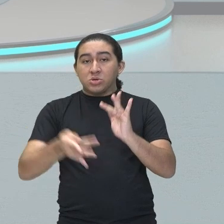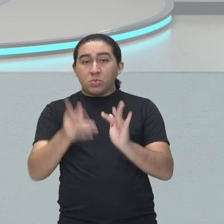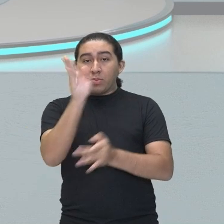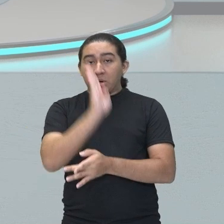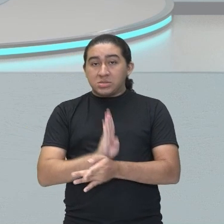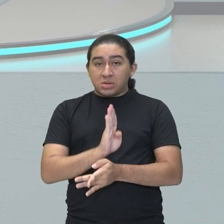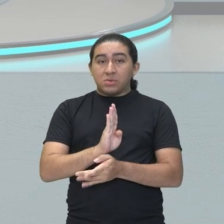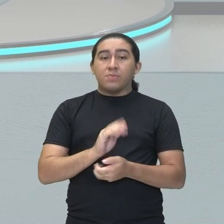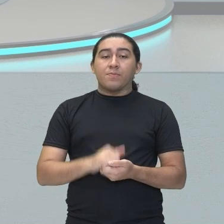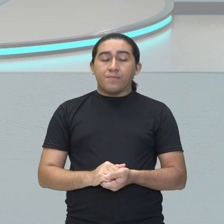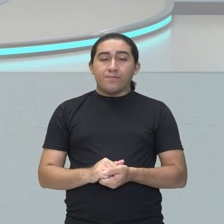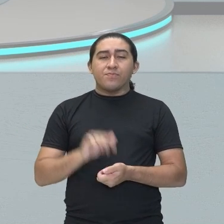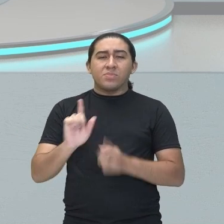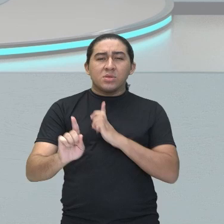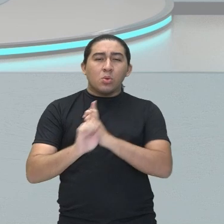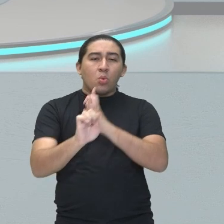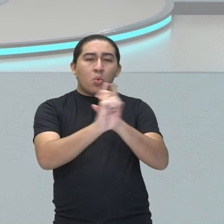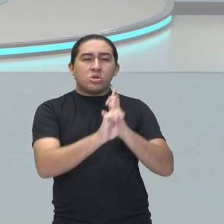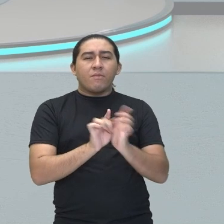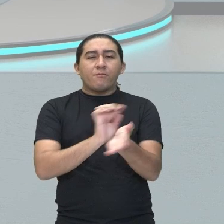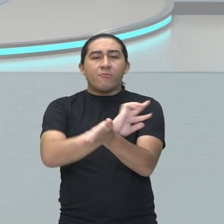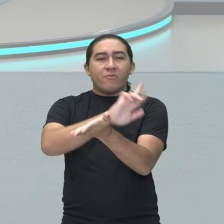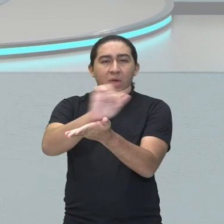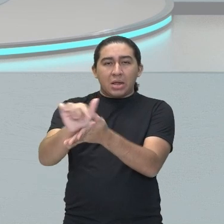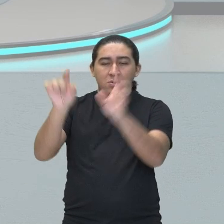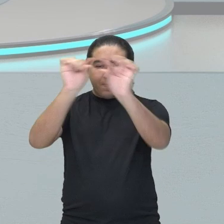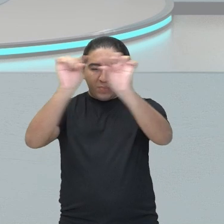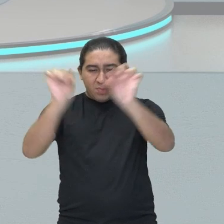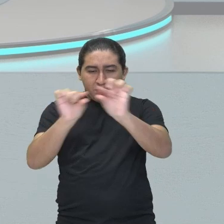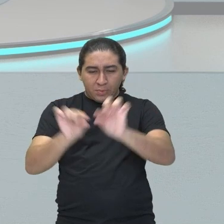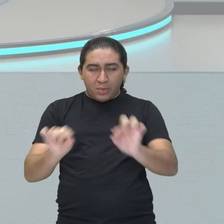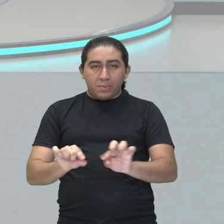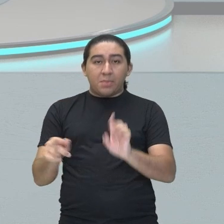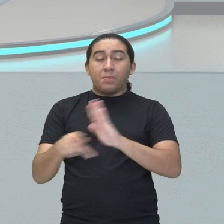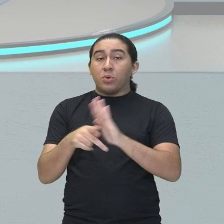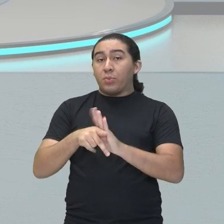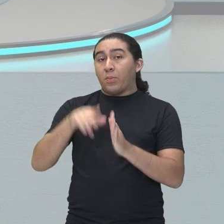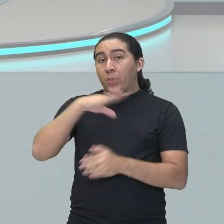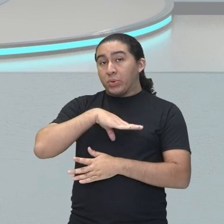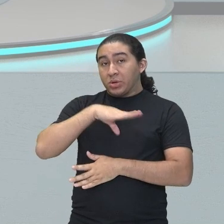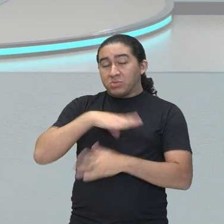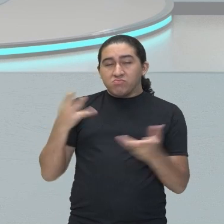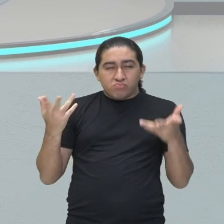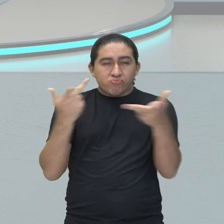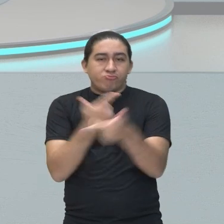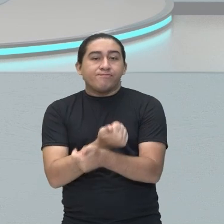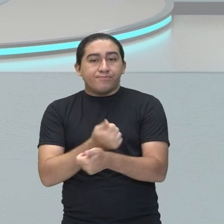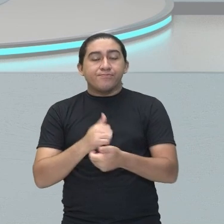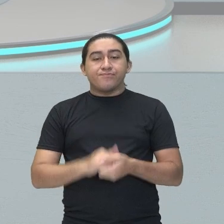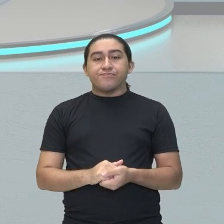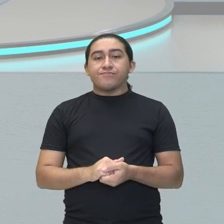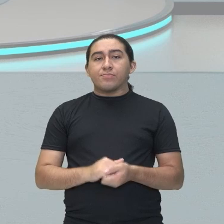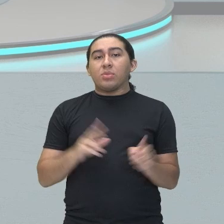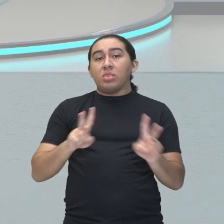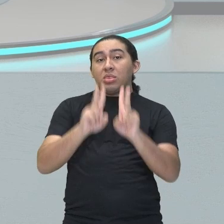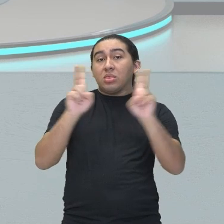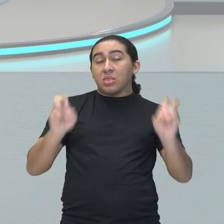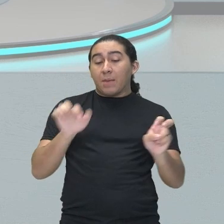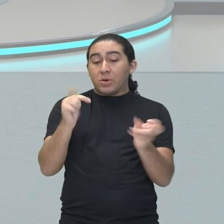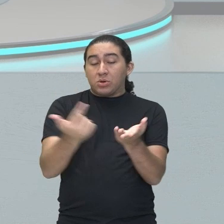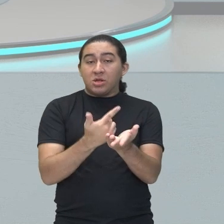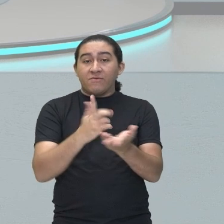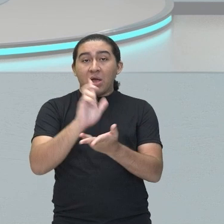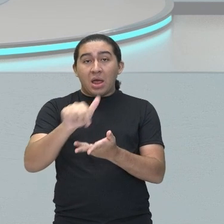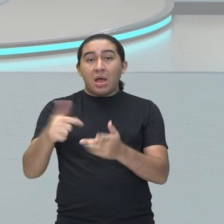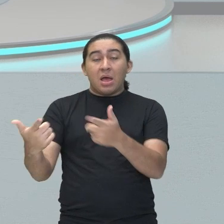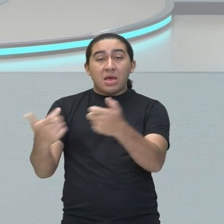na qual se encontram alguns dos mais apreciáveis versos da língua portuguesa. O tema da obra é a guerra movida